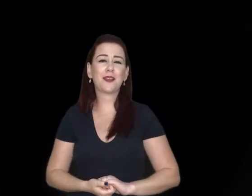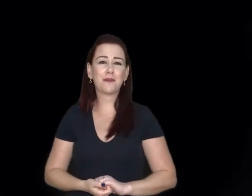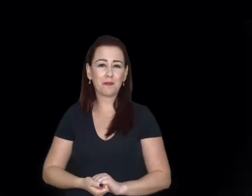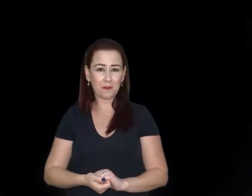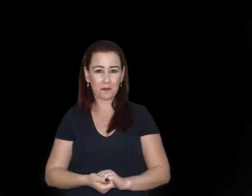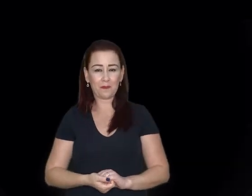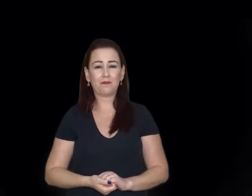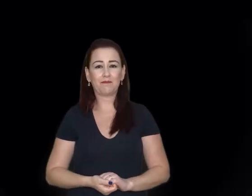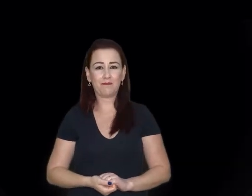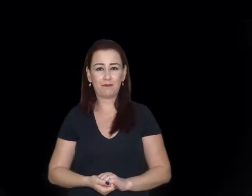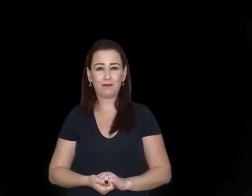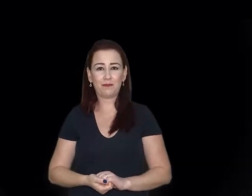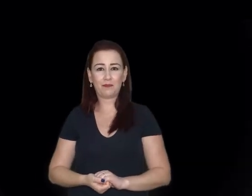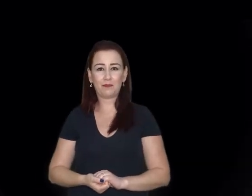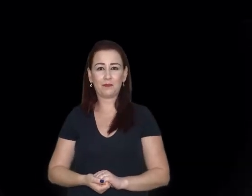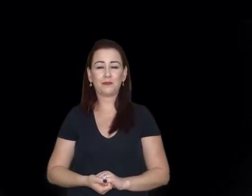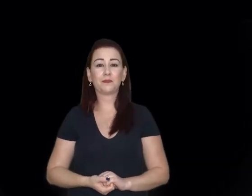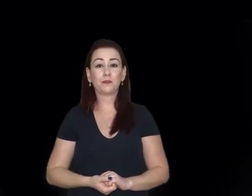rosas.